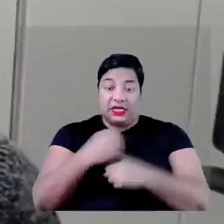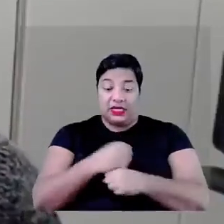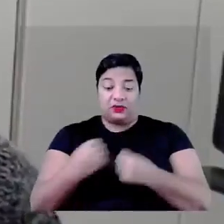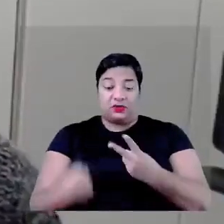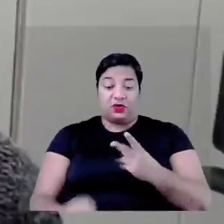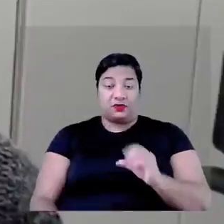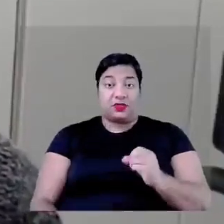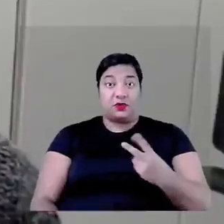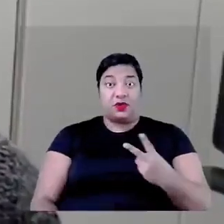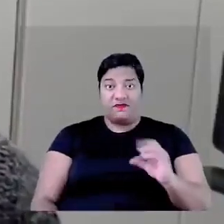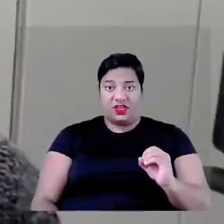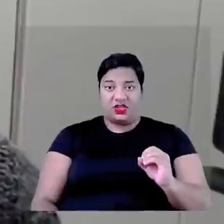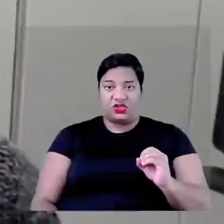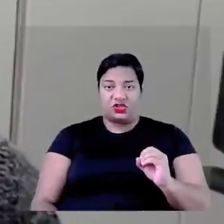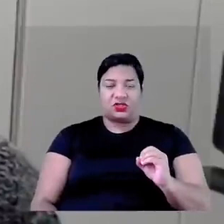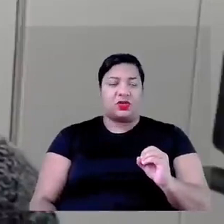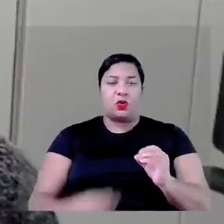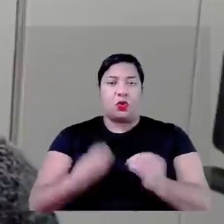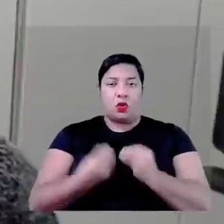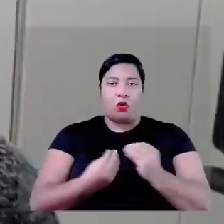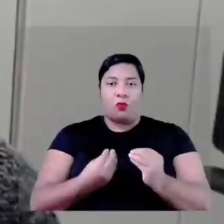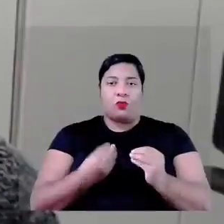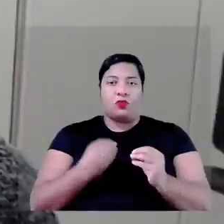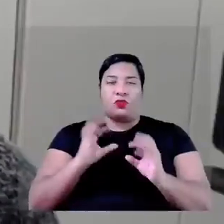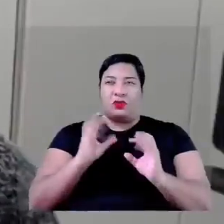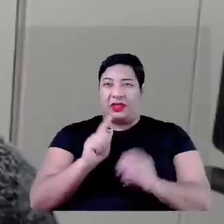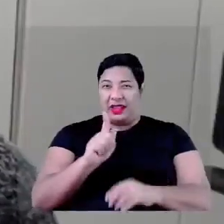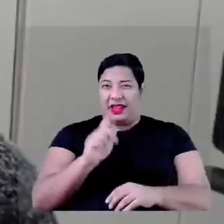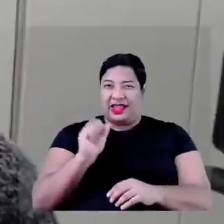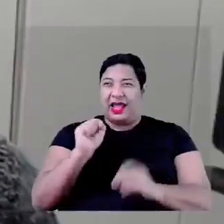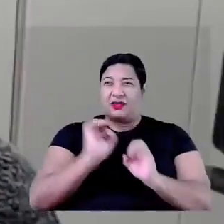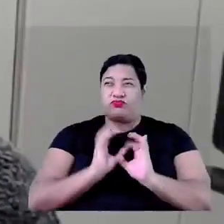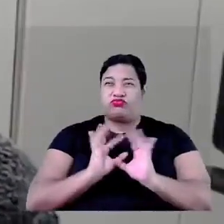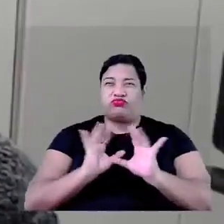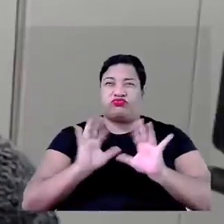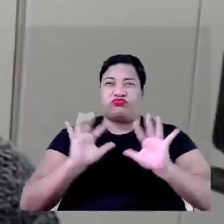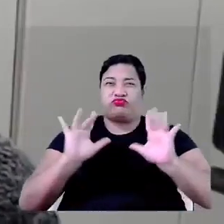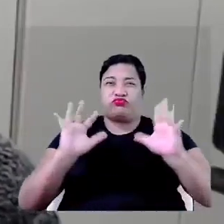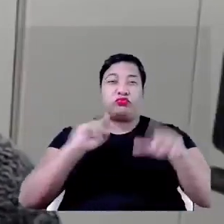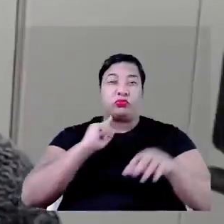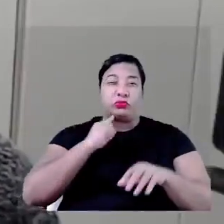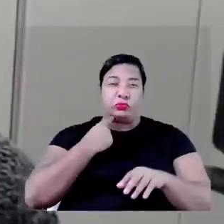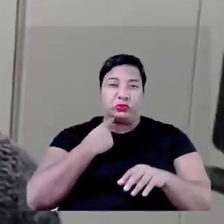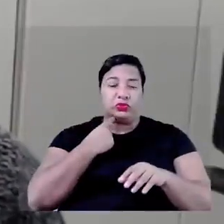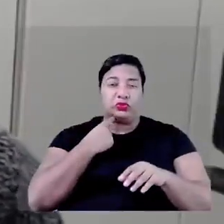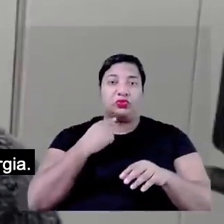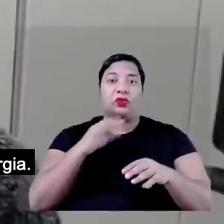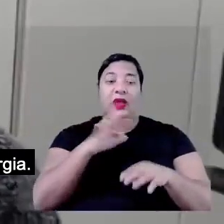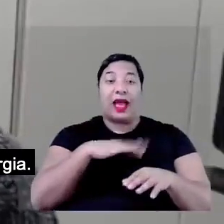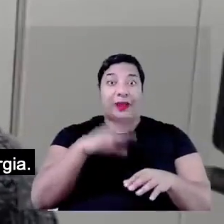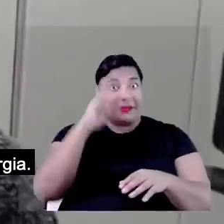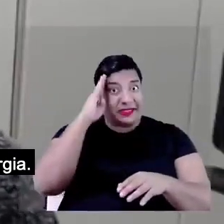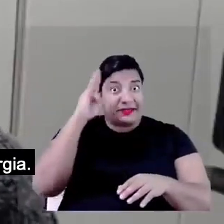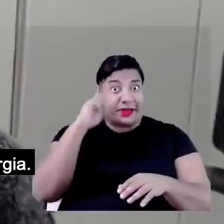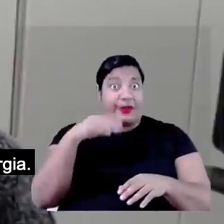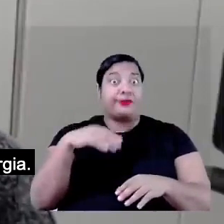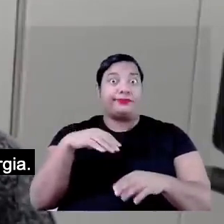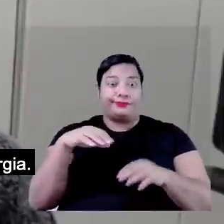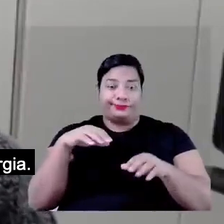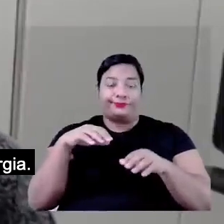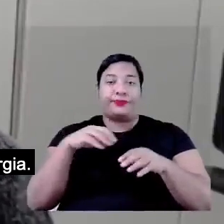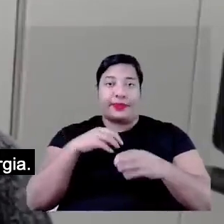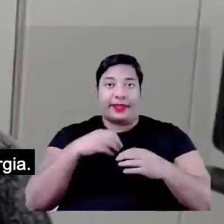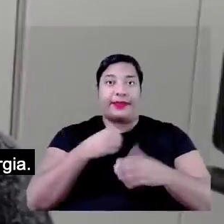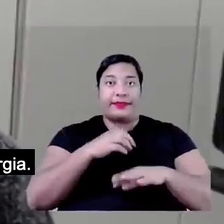das emissões de gases de efeito estufa do estado de São Paulo foram decorrentes do setor de transportes. E se a gente pegar o texto